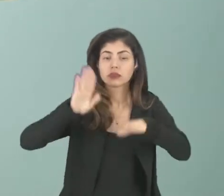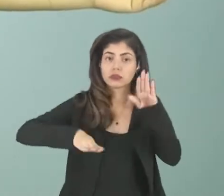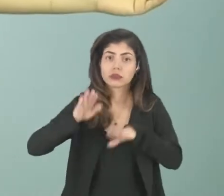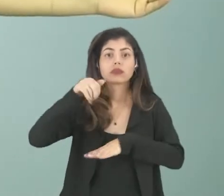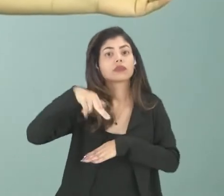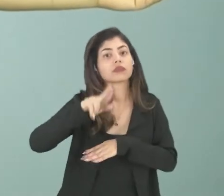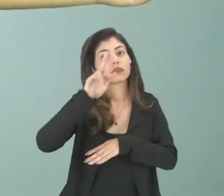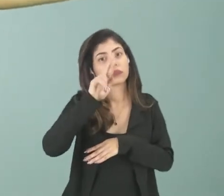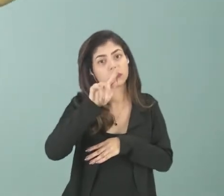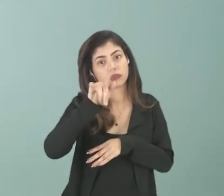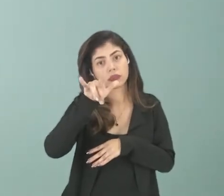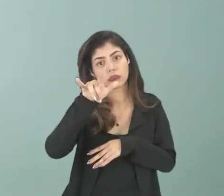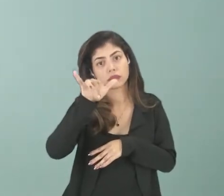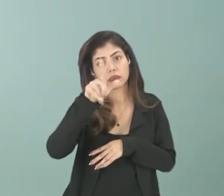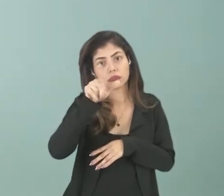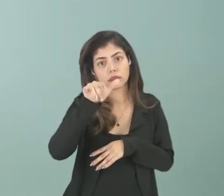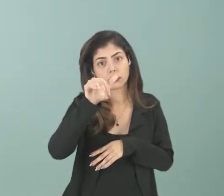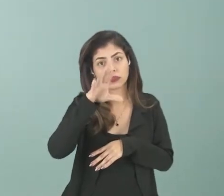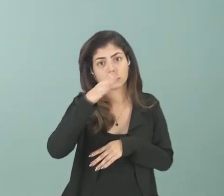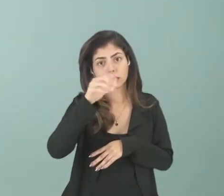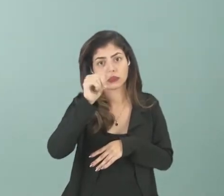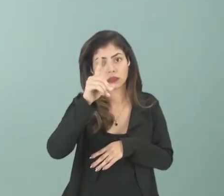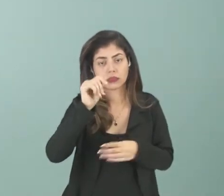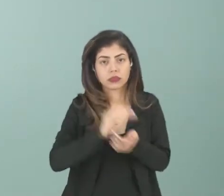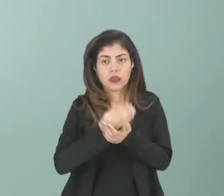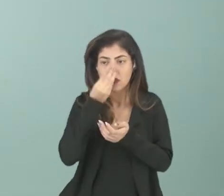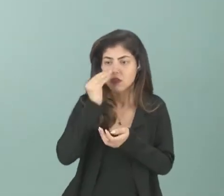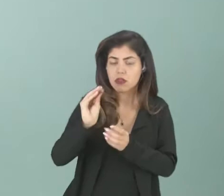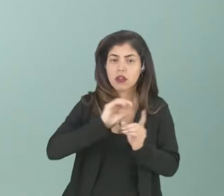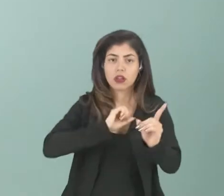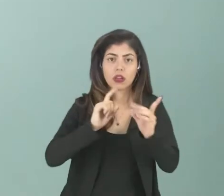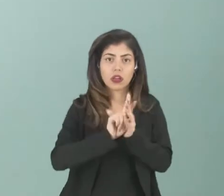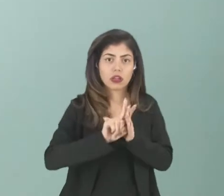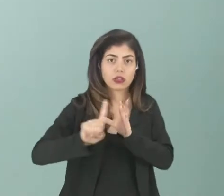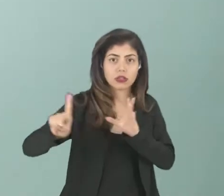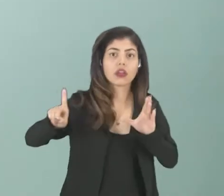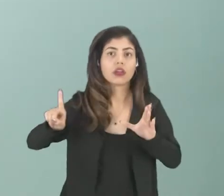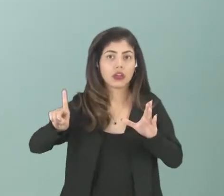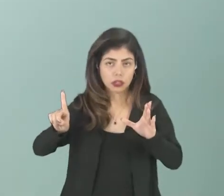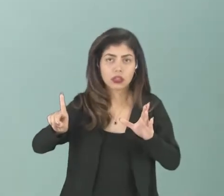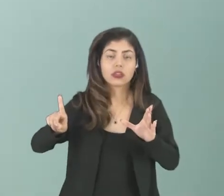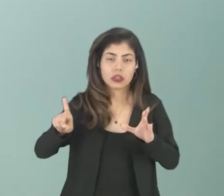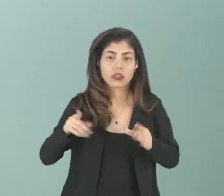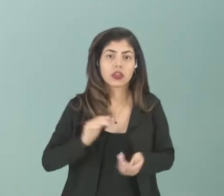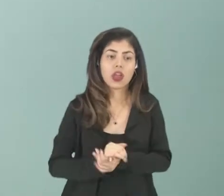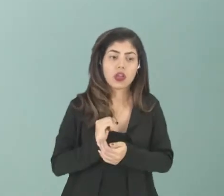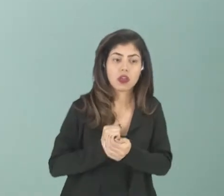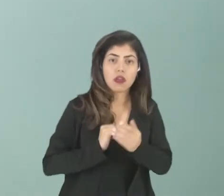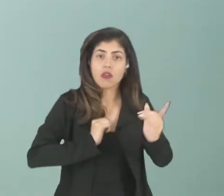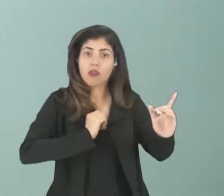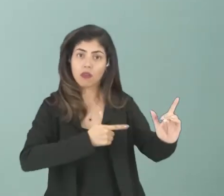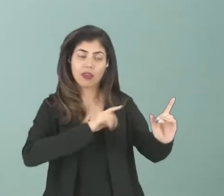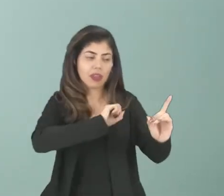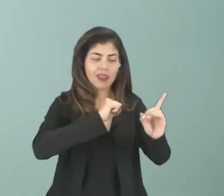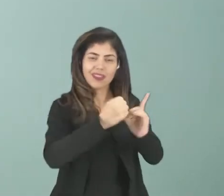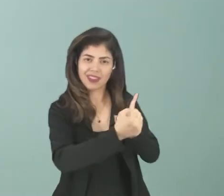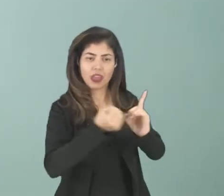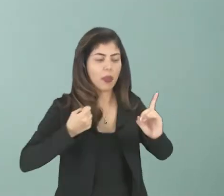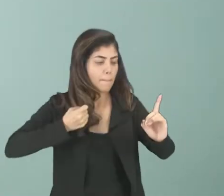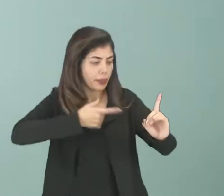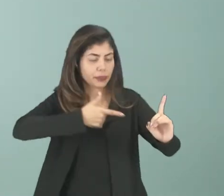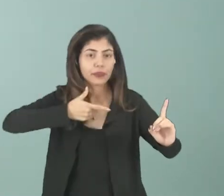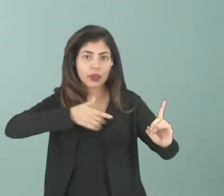vez marginalizadas, vítimas da exclusão social, se tornam contra a sociedade. Quando elas caem no